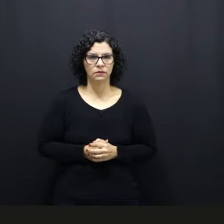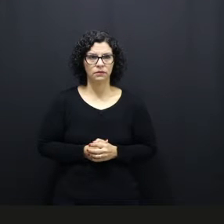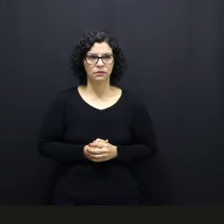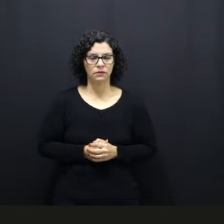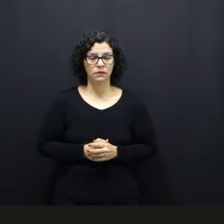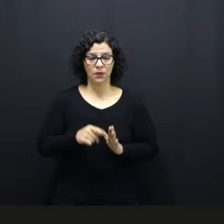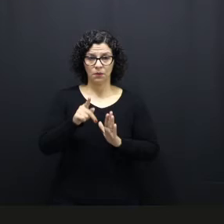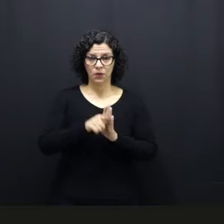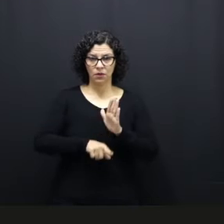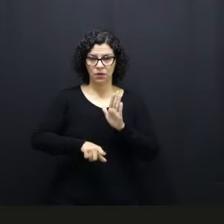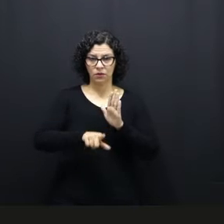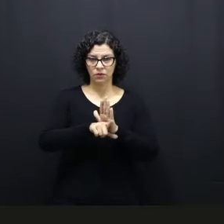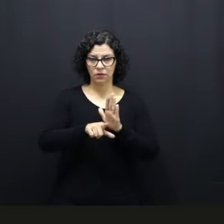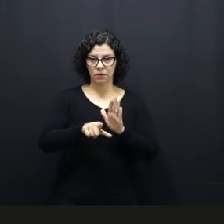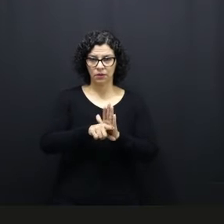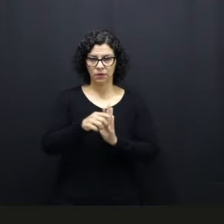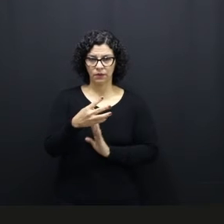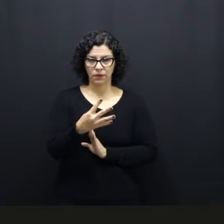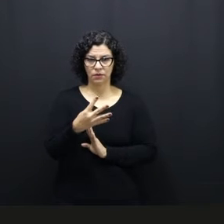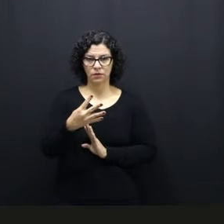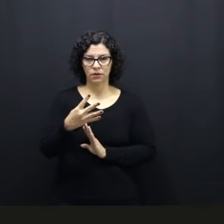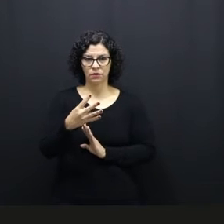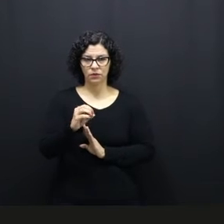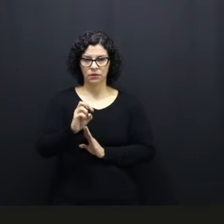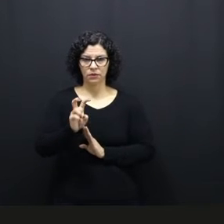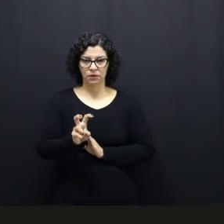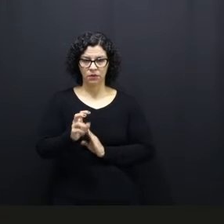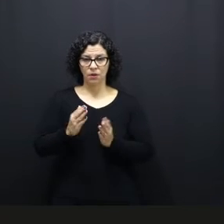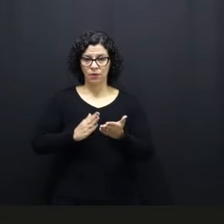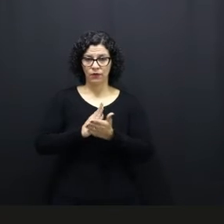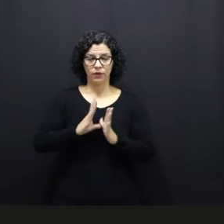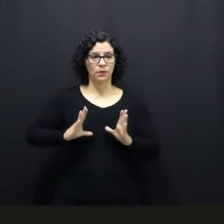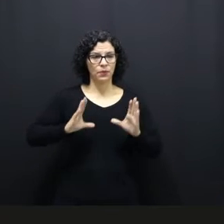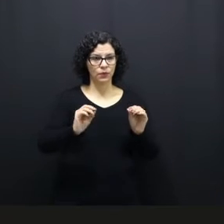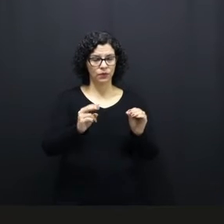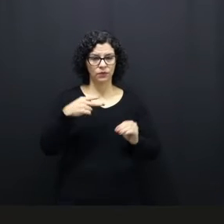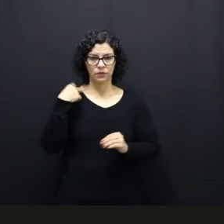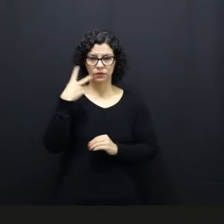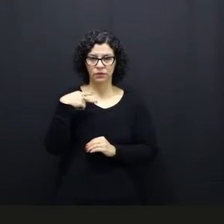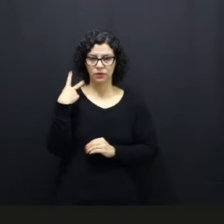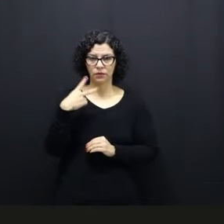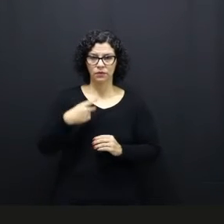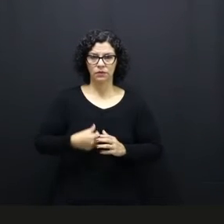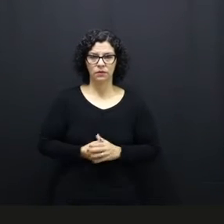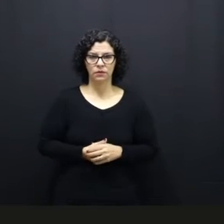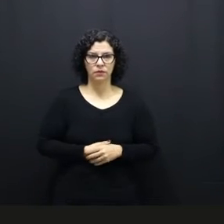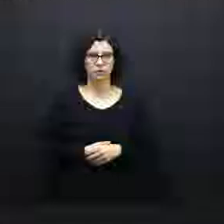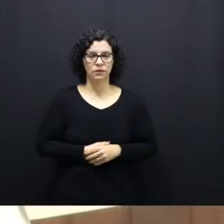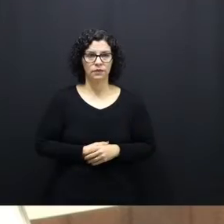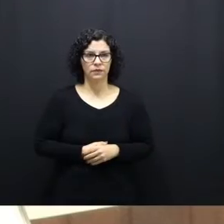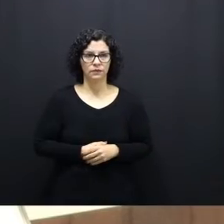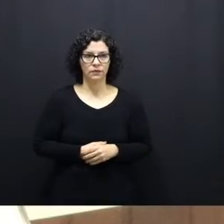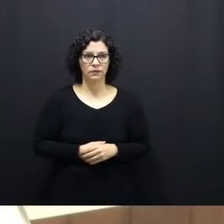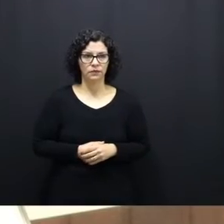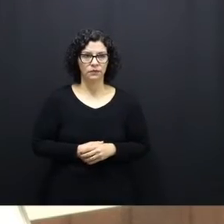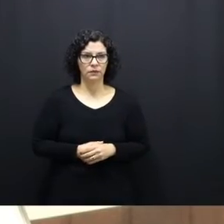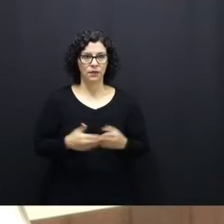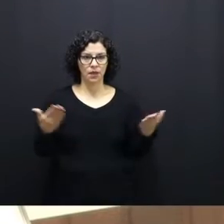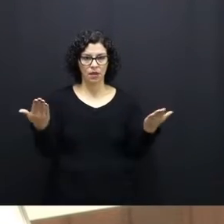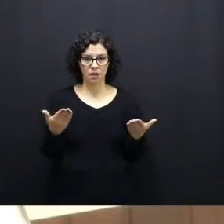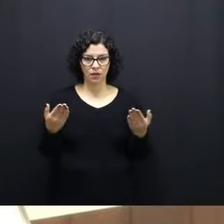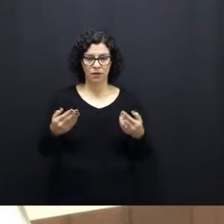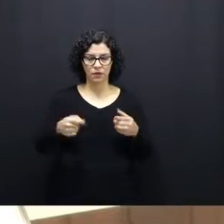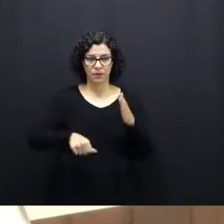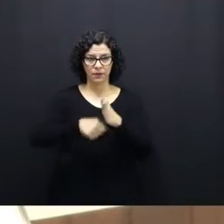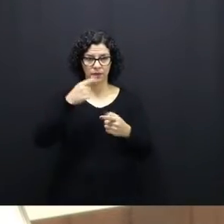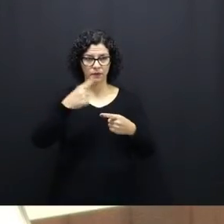o projeto de lei de número 405 aprovado por unanimidade dos presentes em nós colocamos